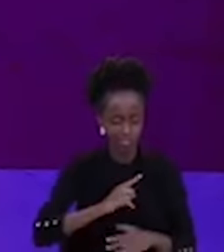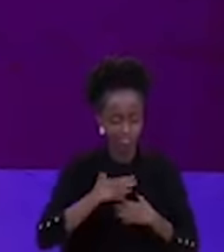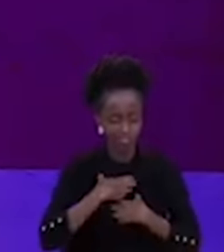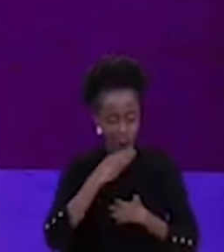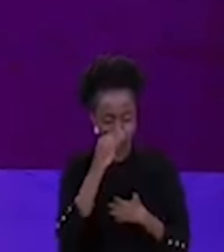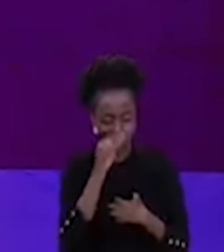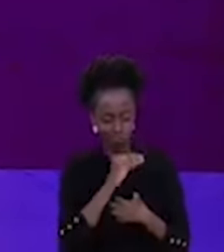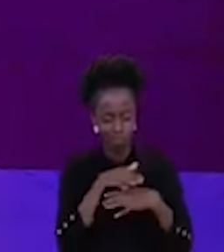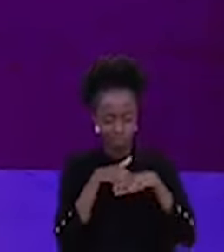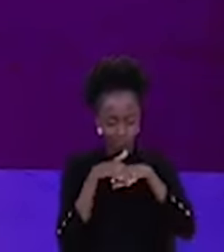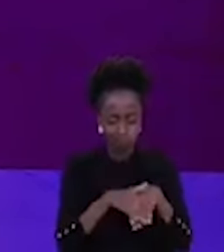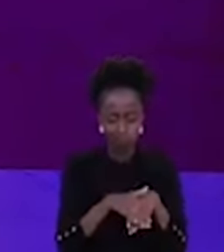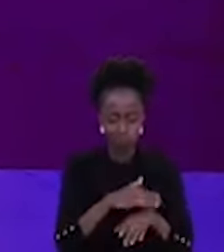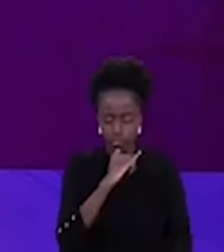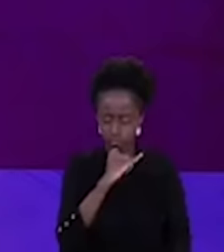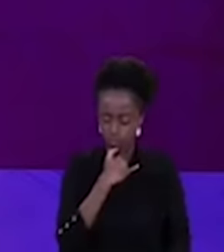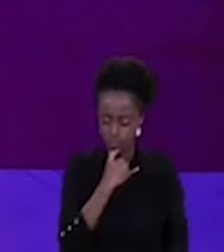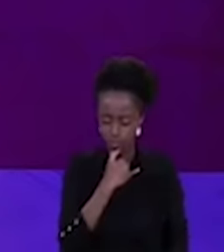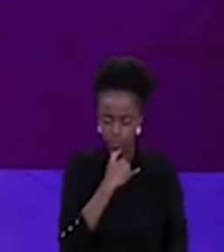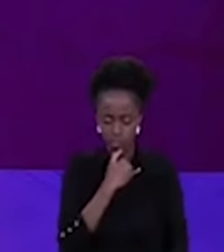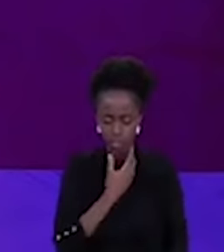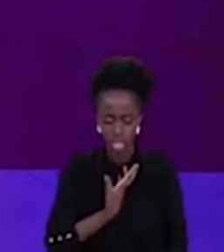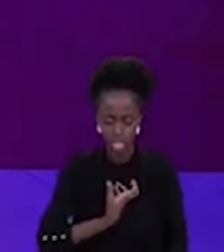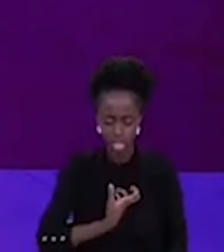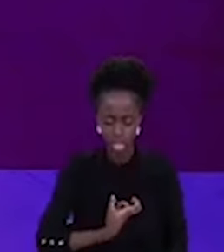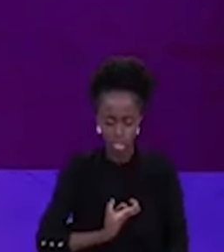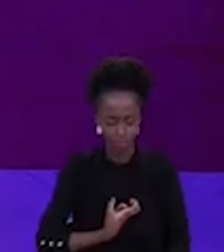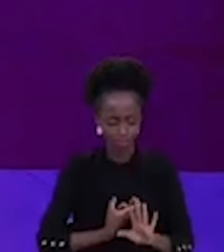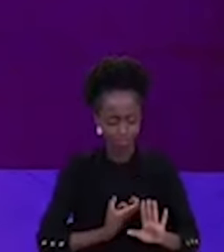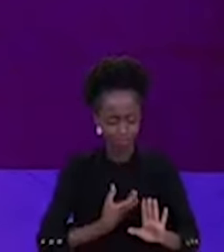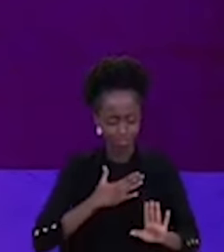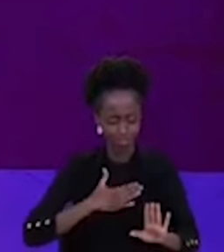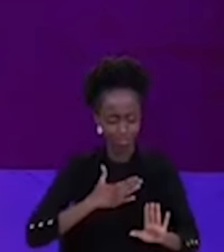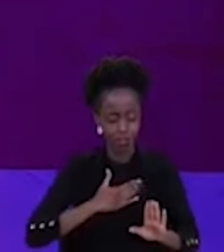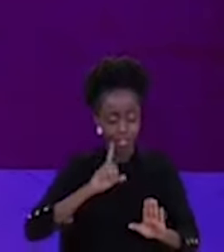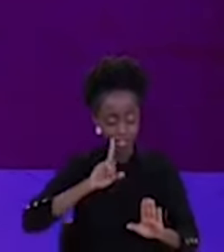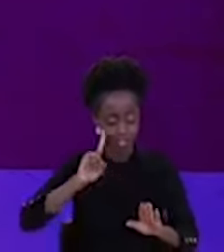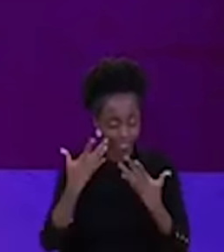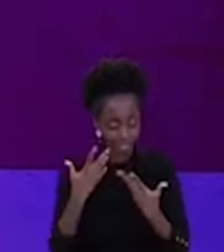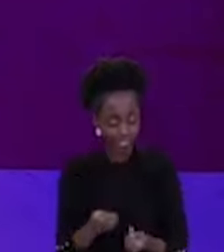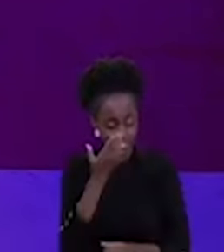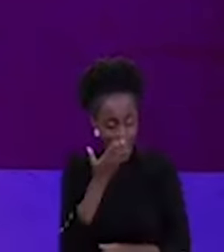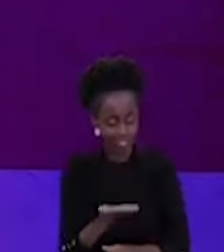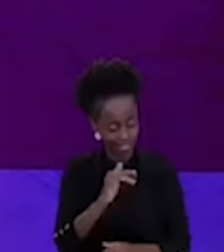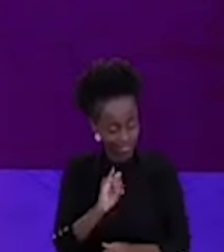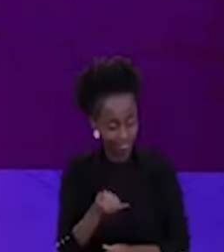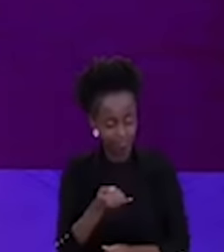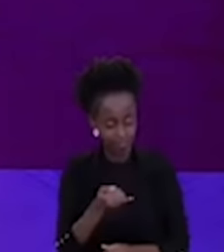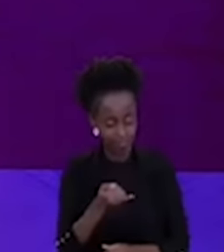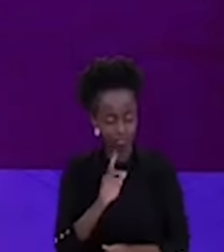desprezada, humilhada, triste, amargurada, é agora recebida pelo noivo.